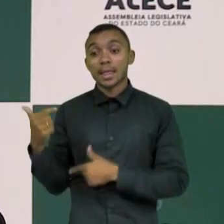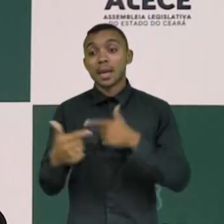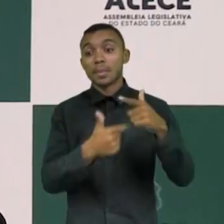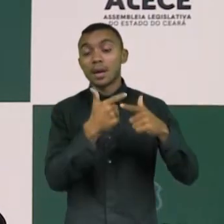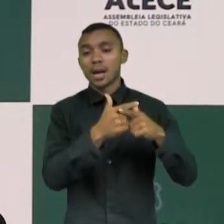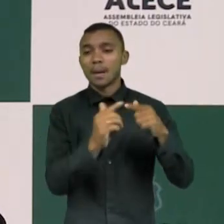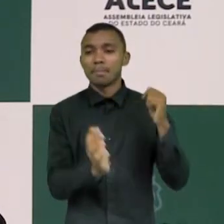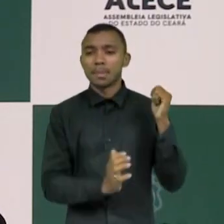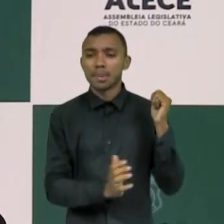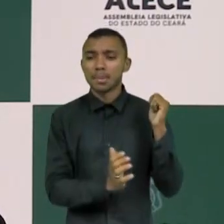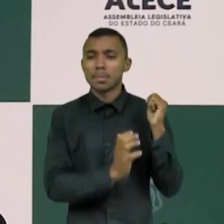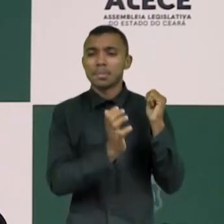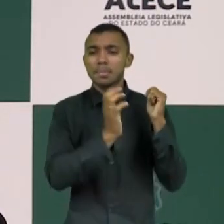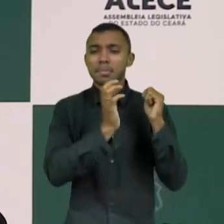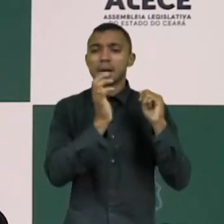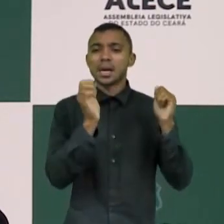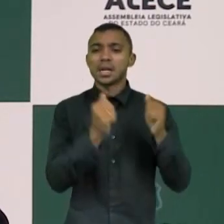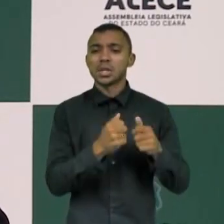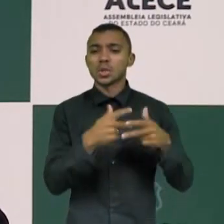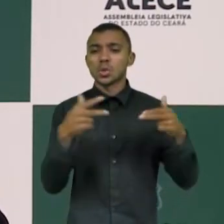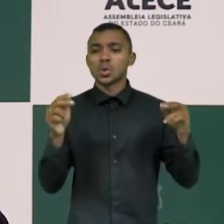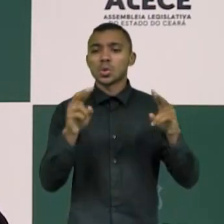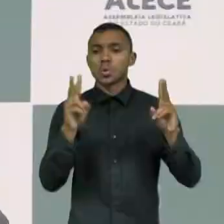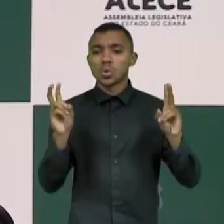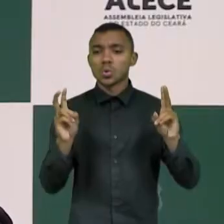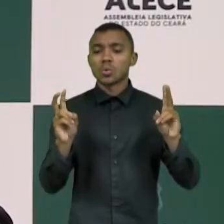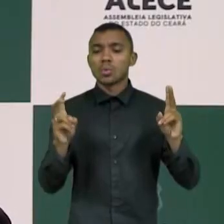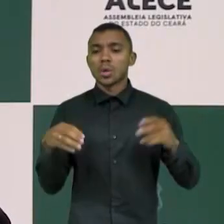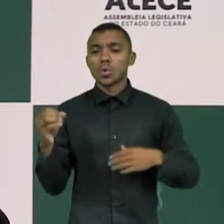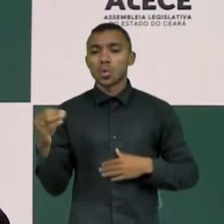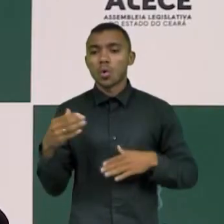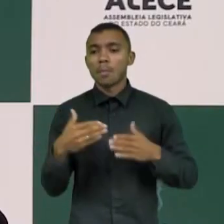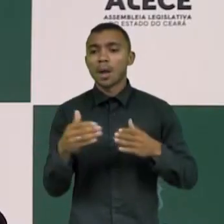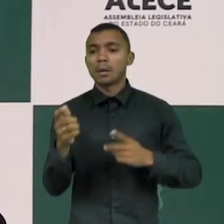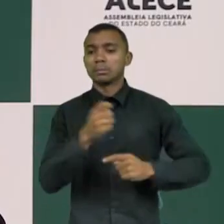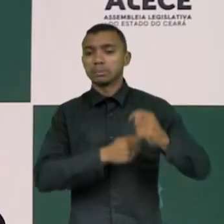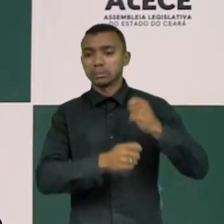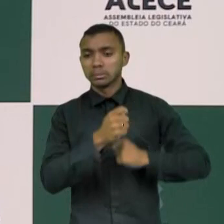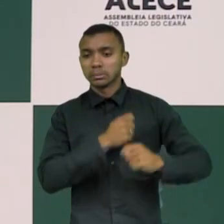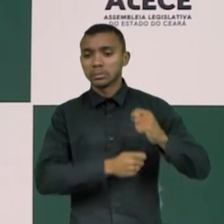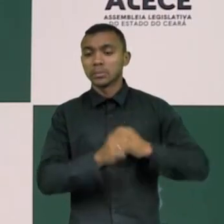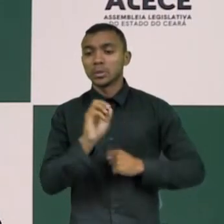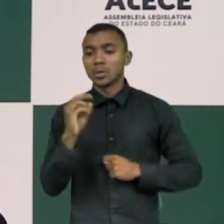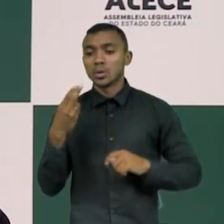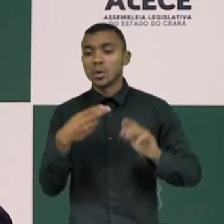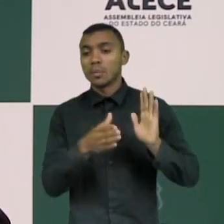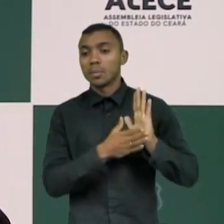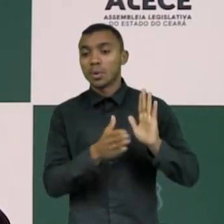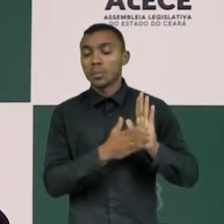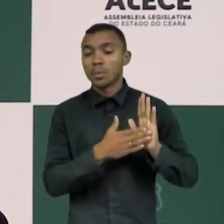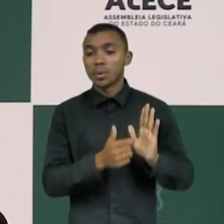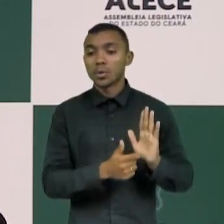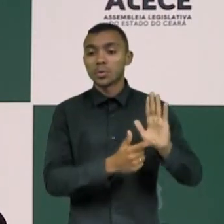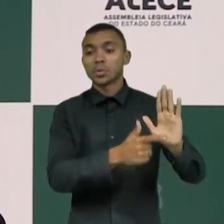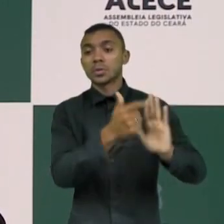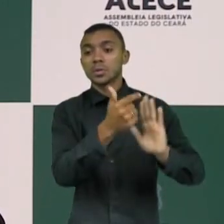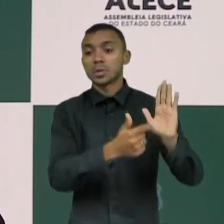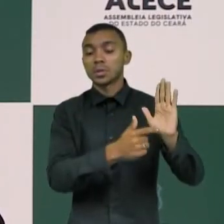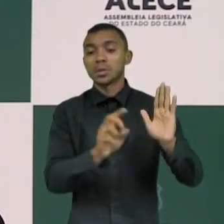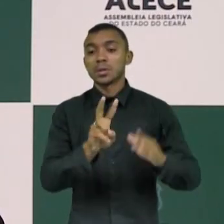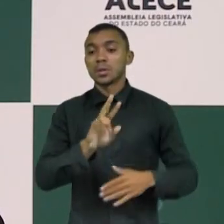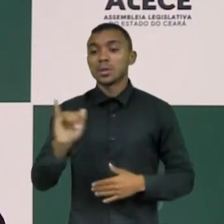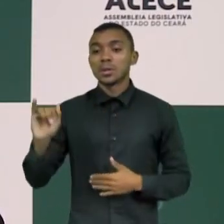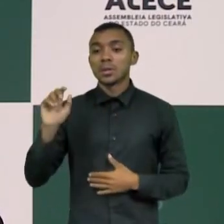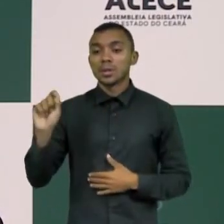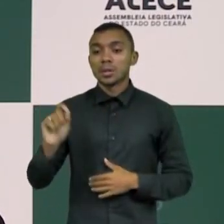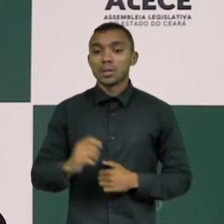desburocratizar a questão da abertura de novos negócios. Eu fiz, inclusive, uma proposta que poderia ajudar com relação